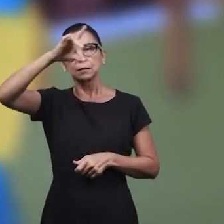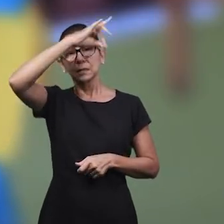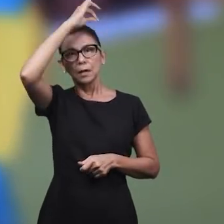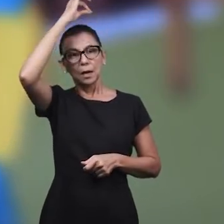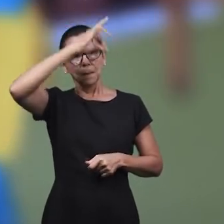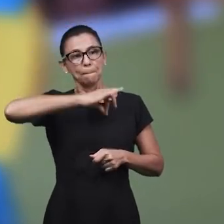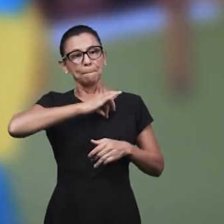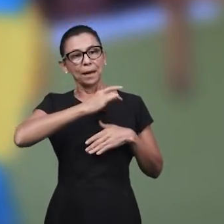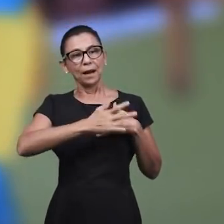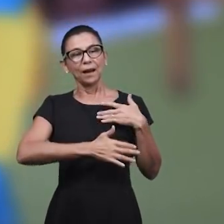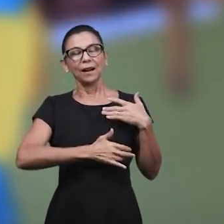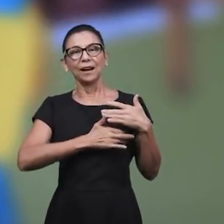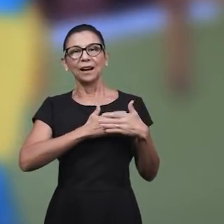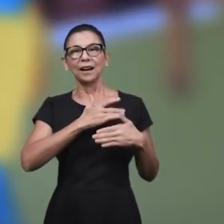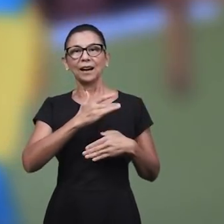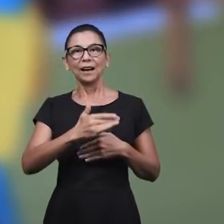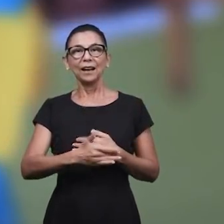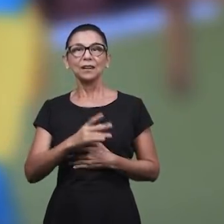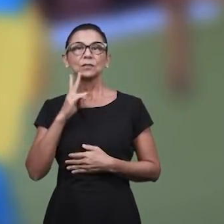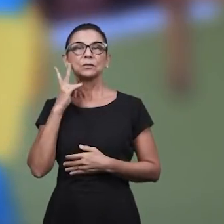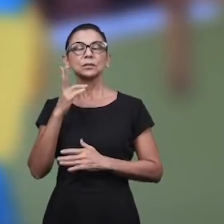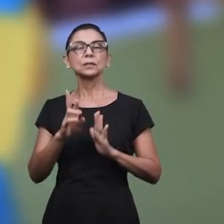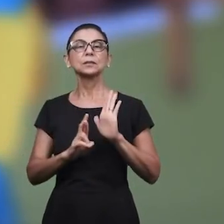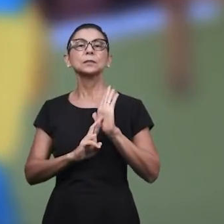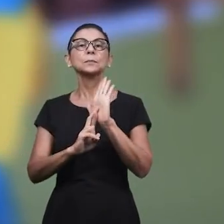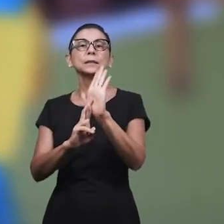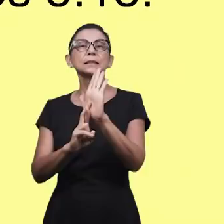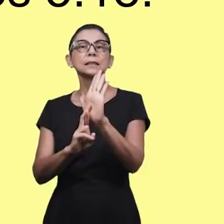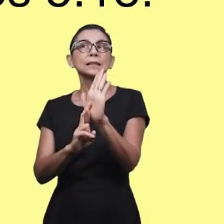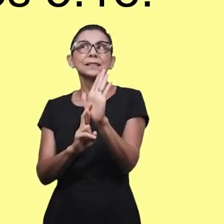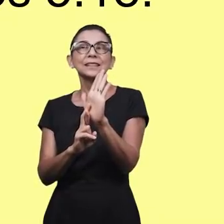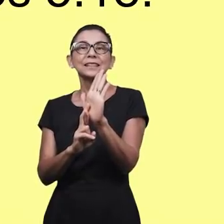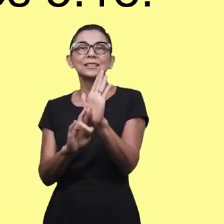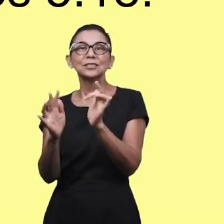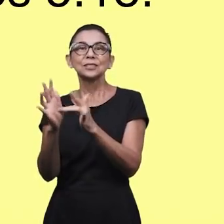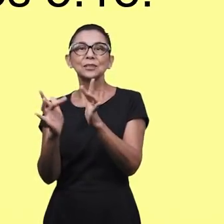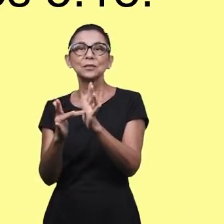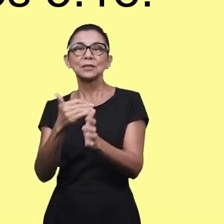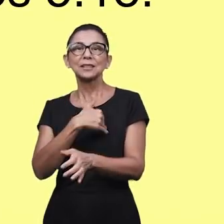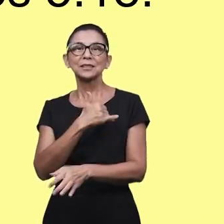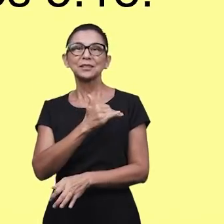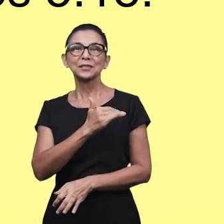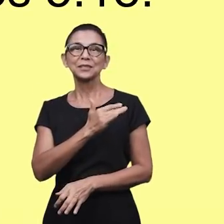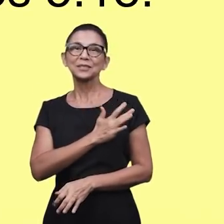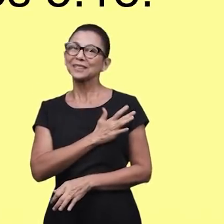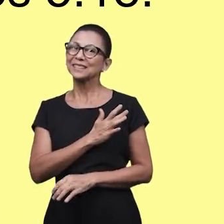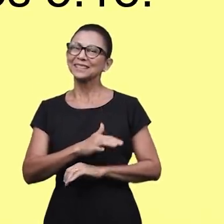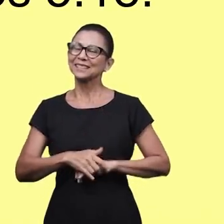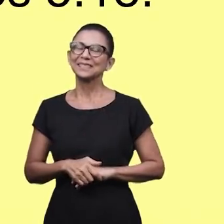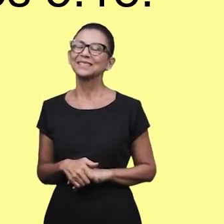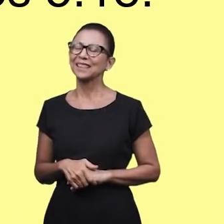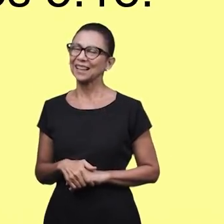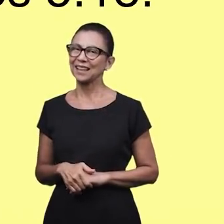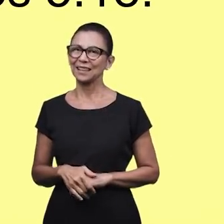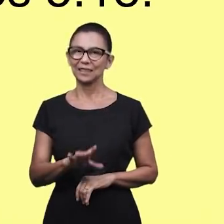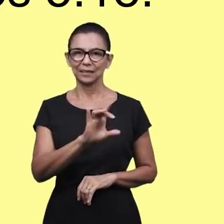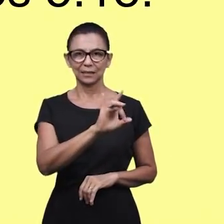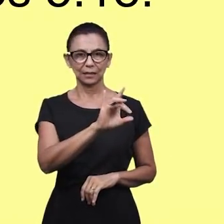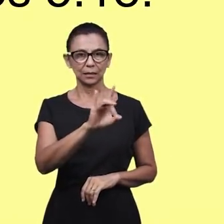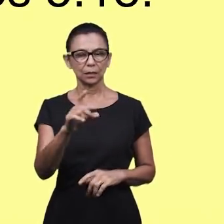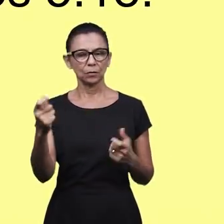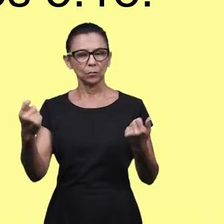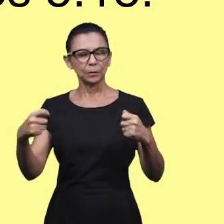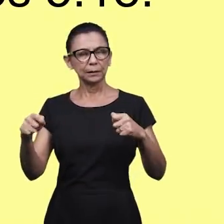O vinho representa a operação do Senhor dentro do nosso coração. Cada um precisa ter a